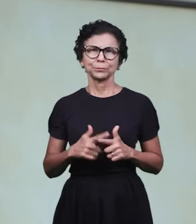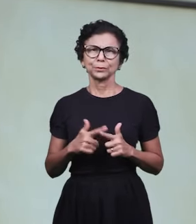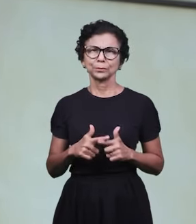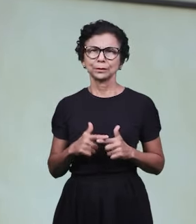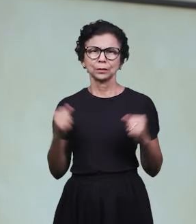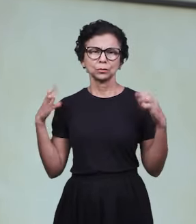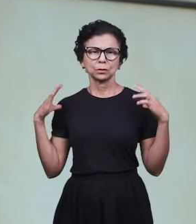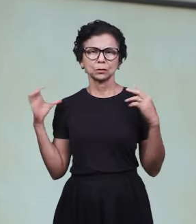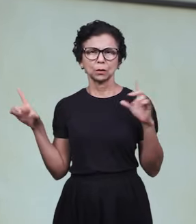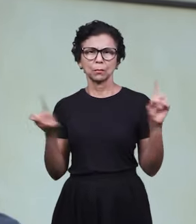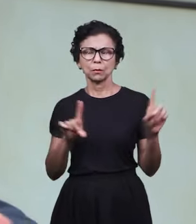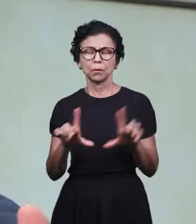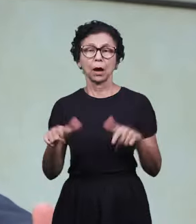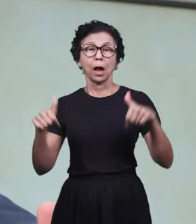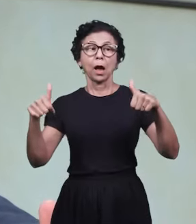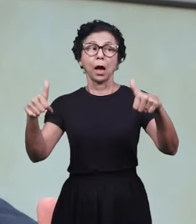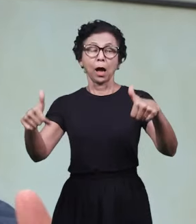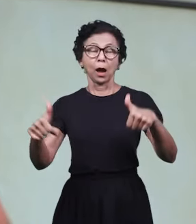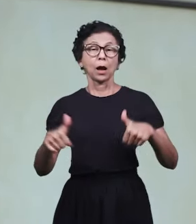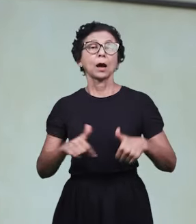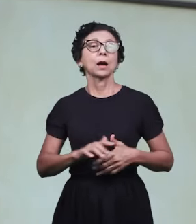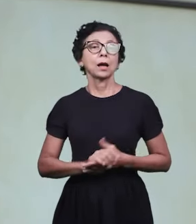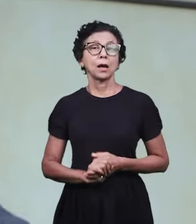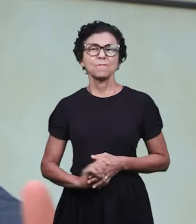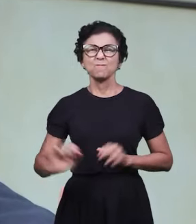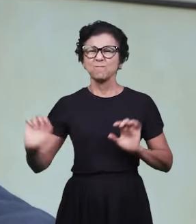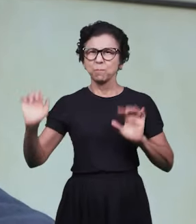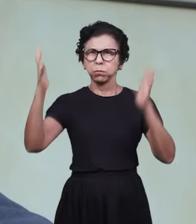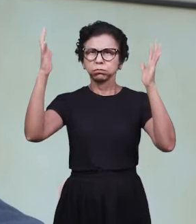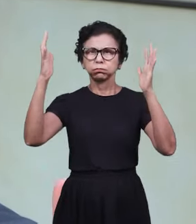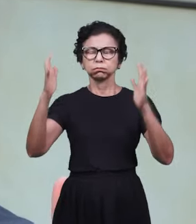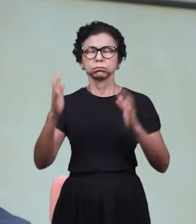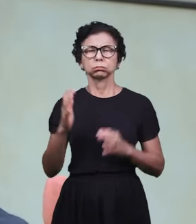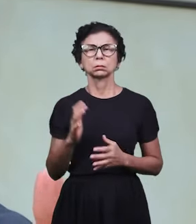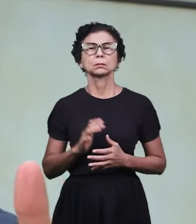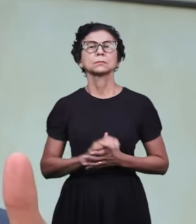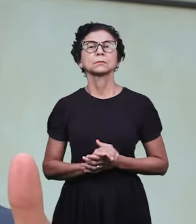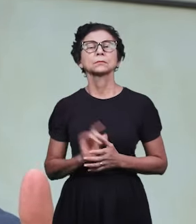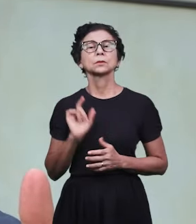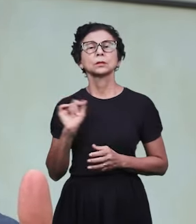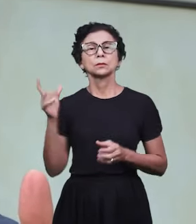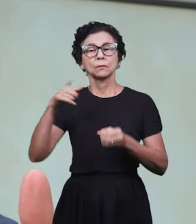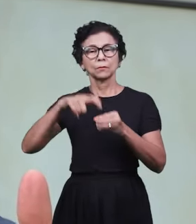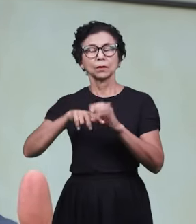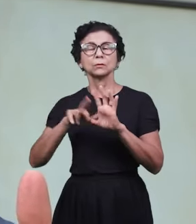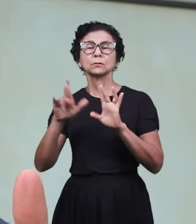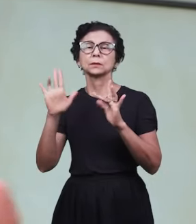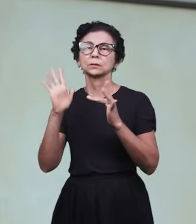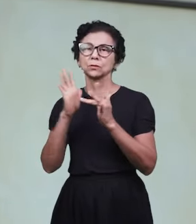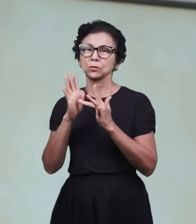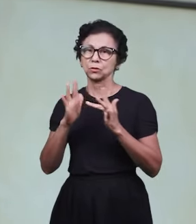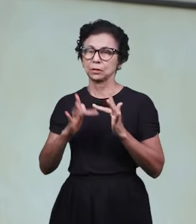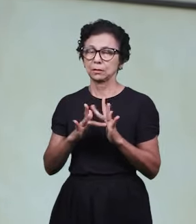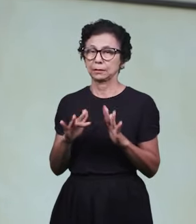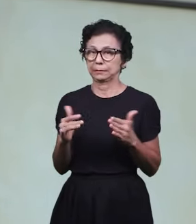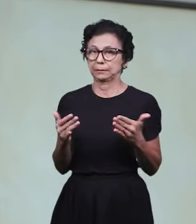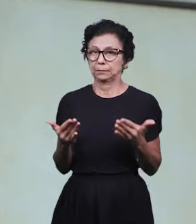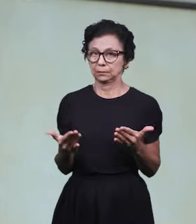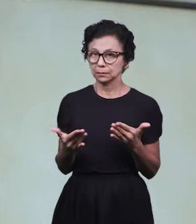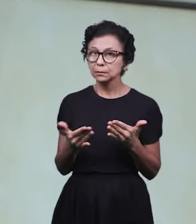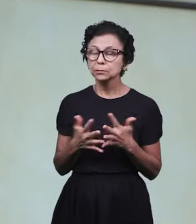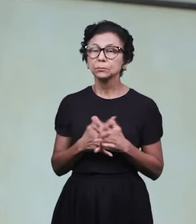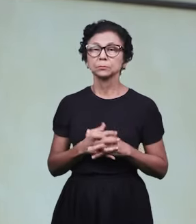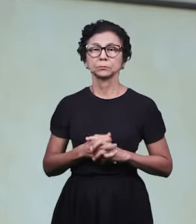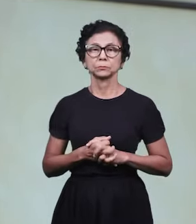para acontecer um grande acontecimento, um grande evento, que é a volta do Senhor Jesus. Então, toda essa